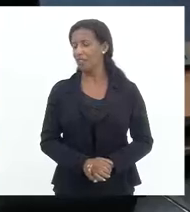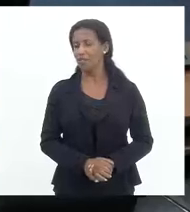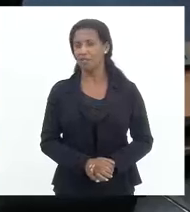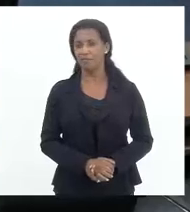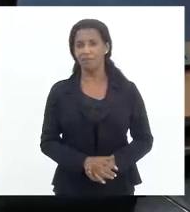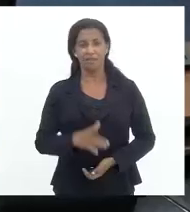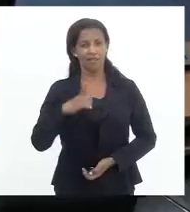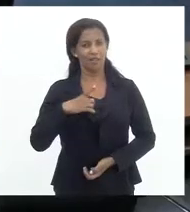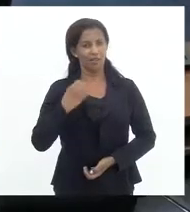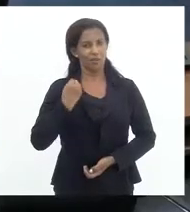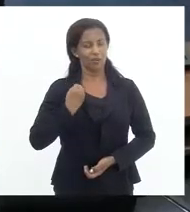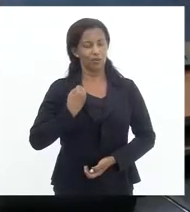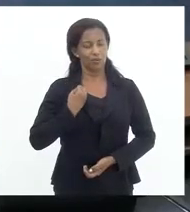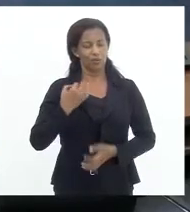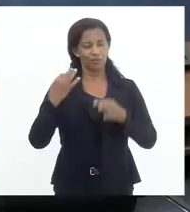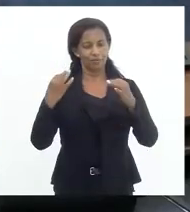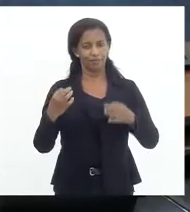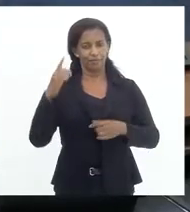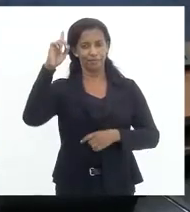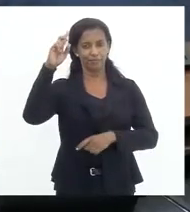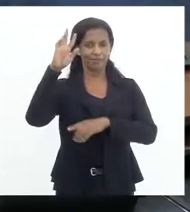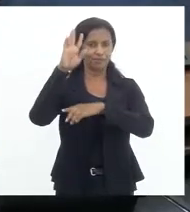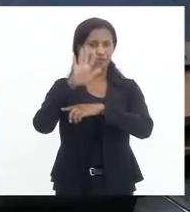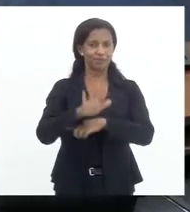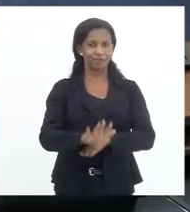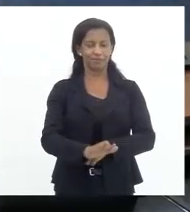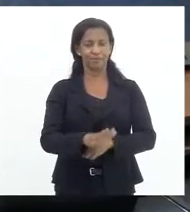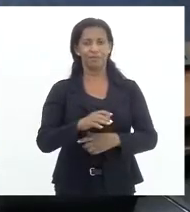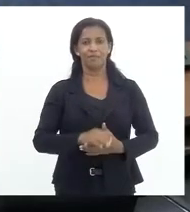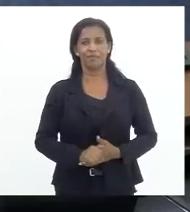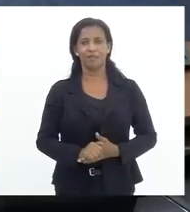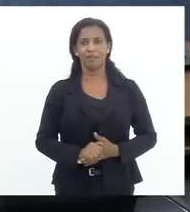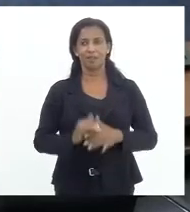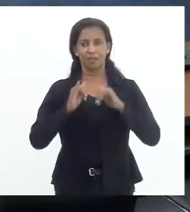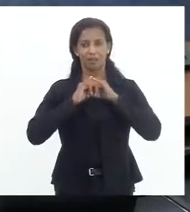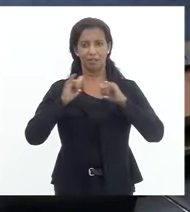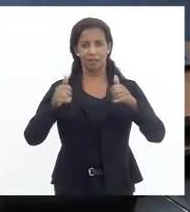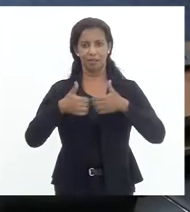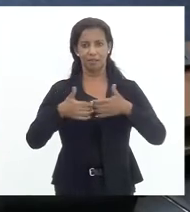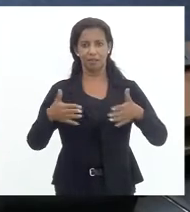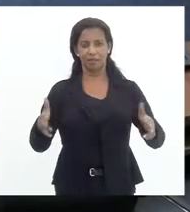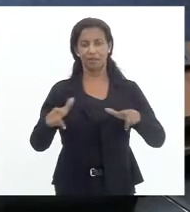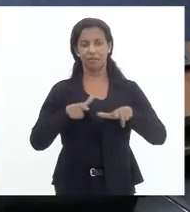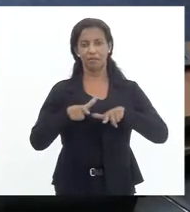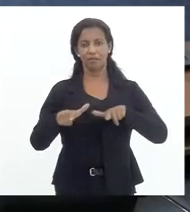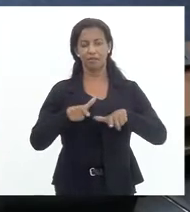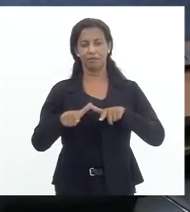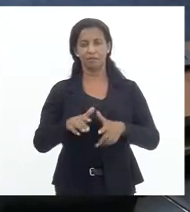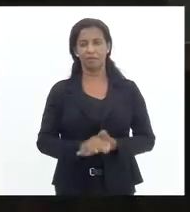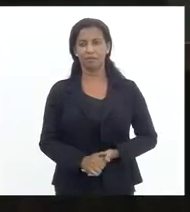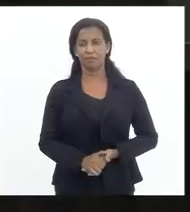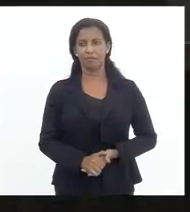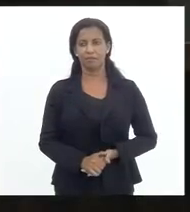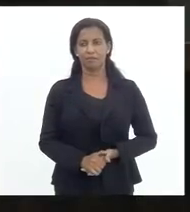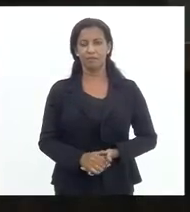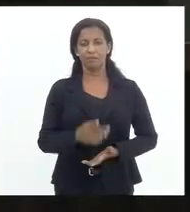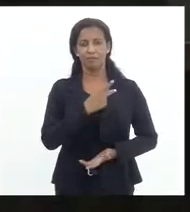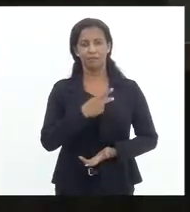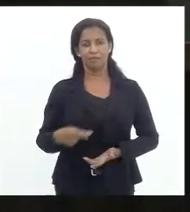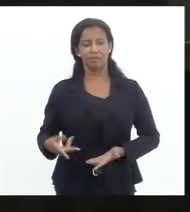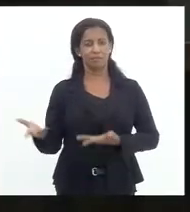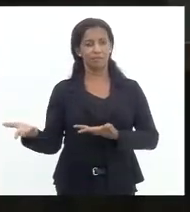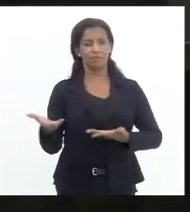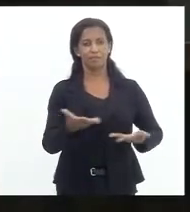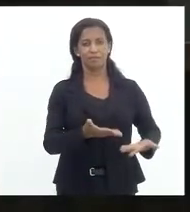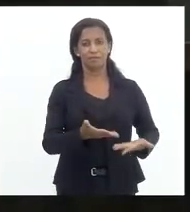em havendo número legal e sobre a proteção de Deus é claro abertos nossos trabalhos a presidência convida o senhor